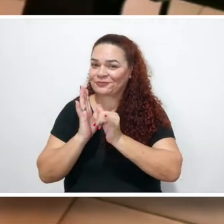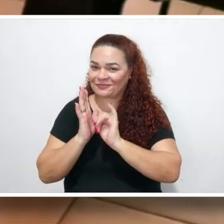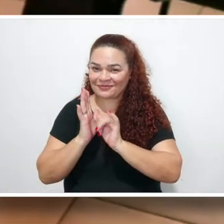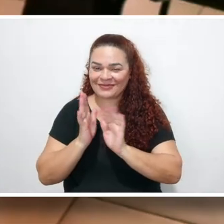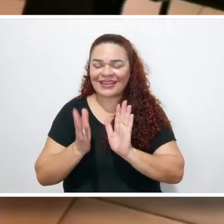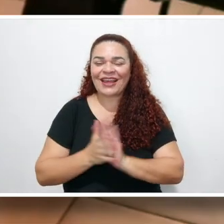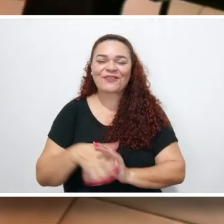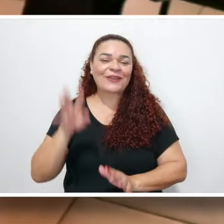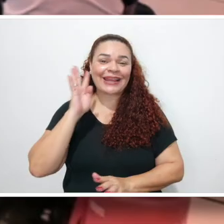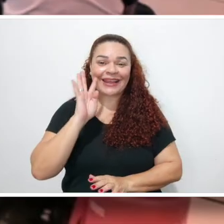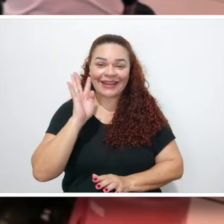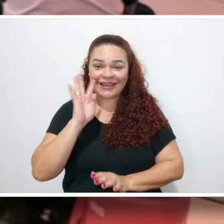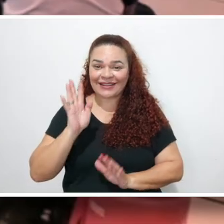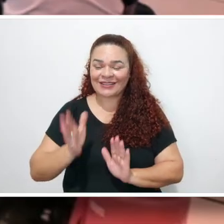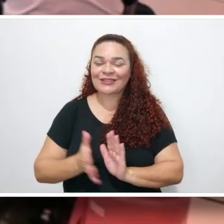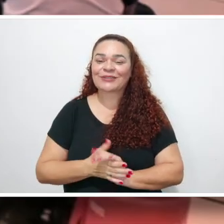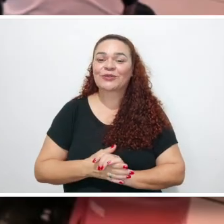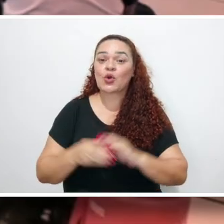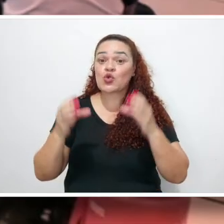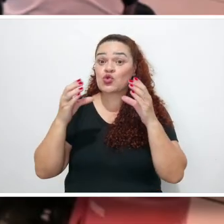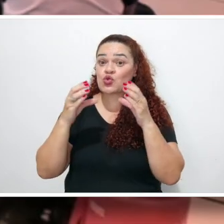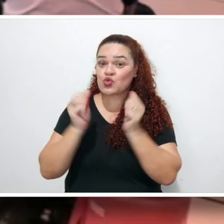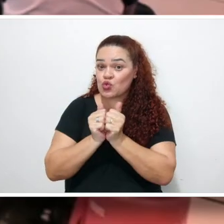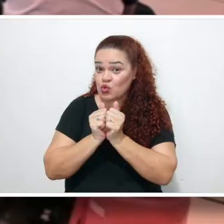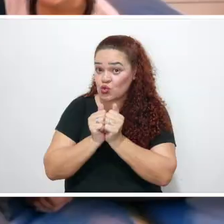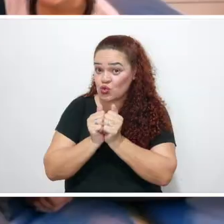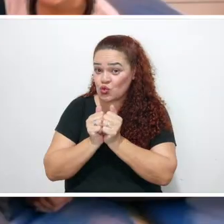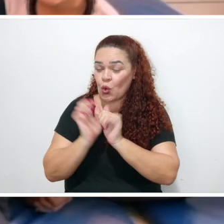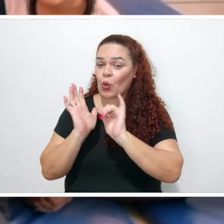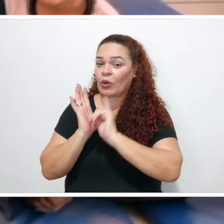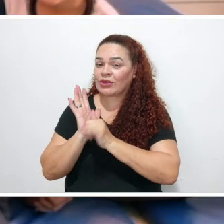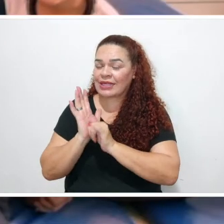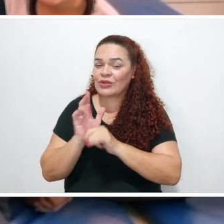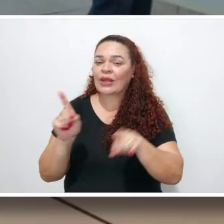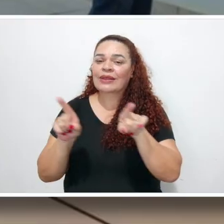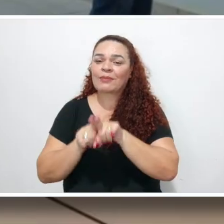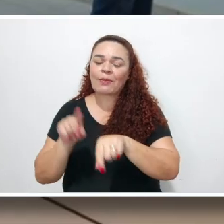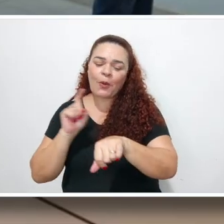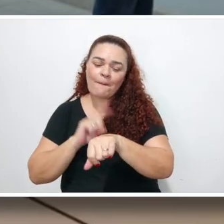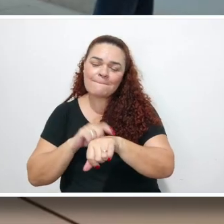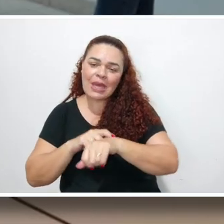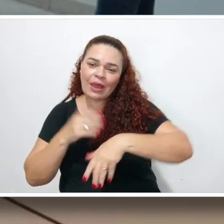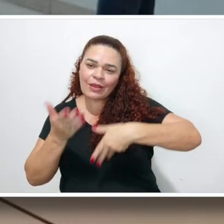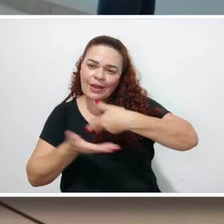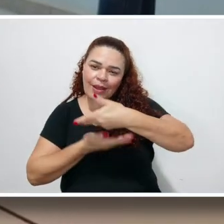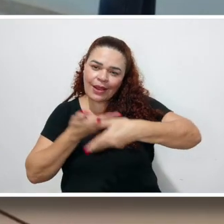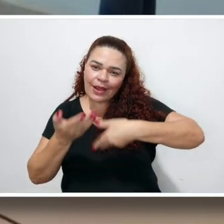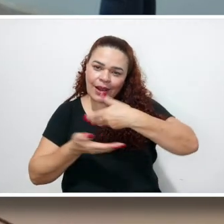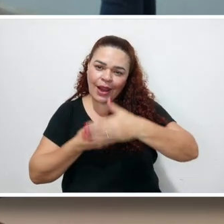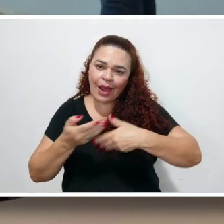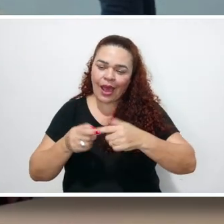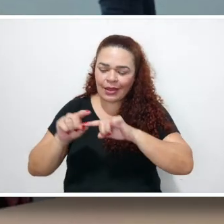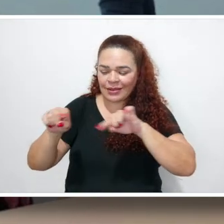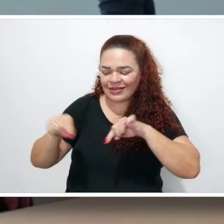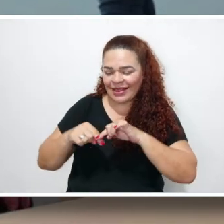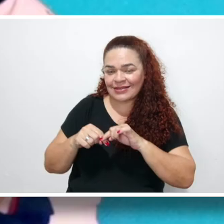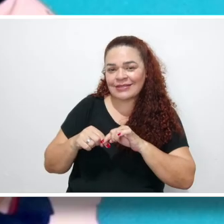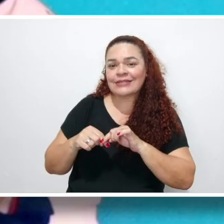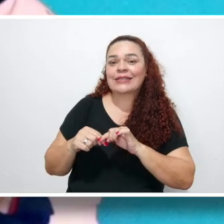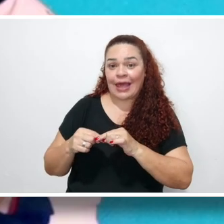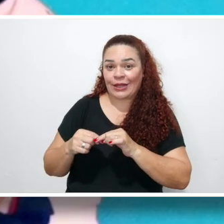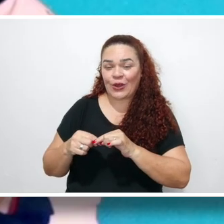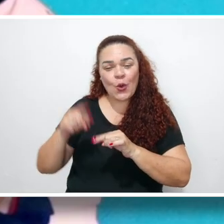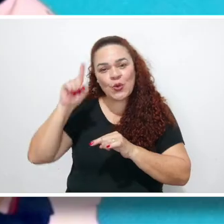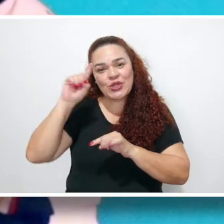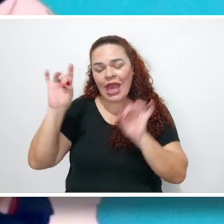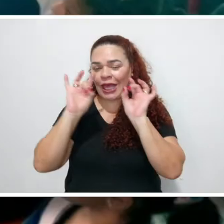foram contadoras de história, e foi muito bacana. Junto com a contação de histórias, tiveram também momentos de dinâmica dentro da